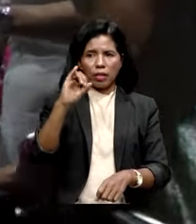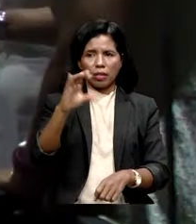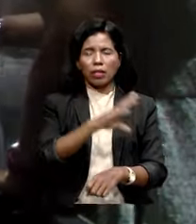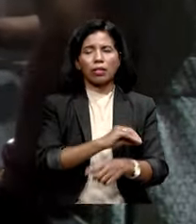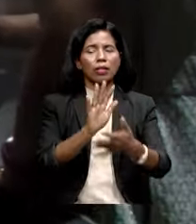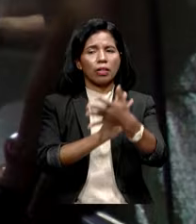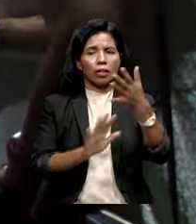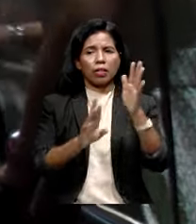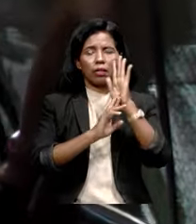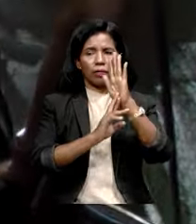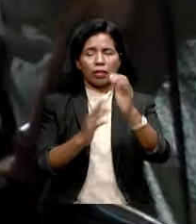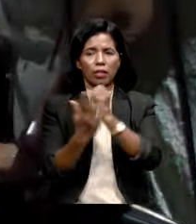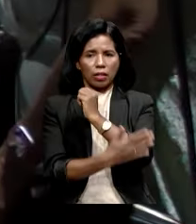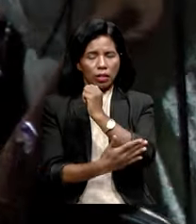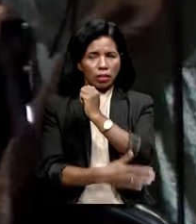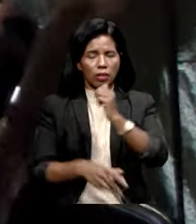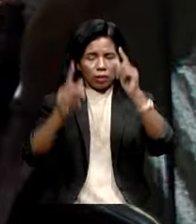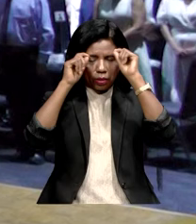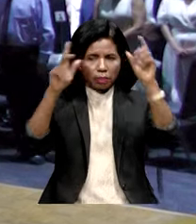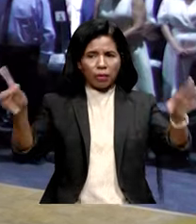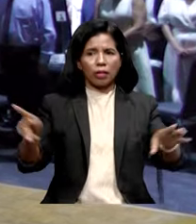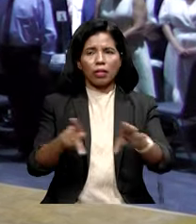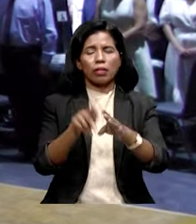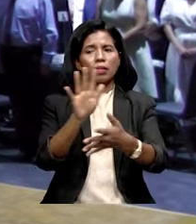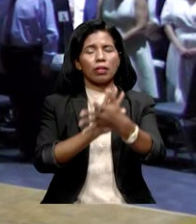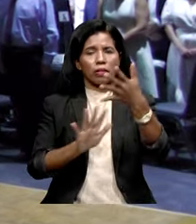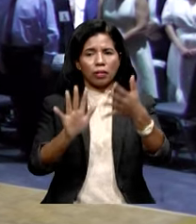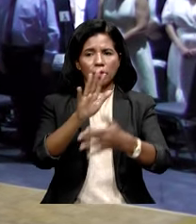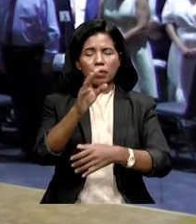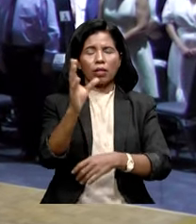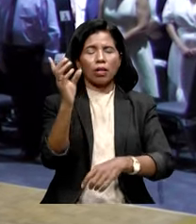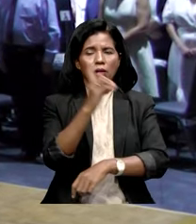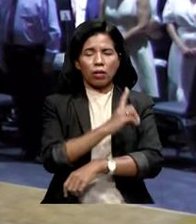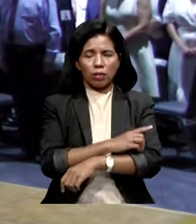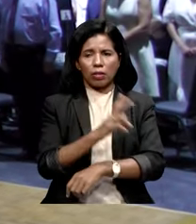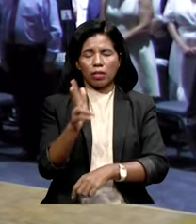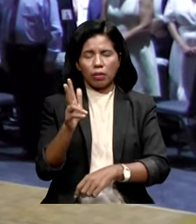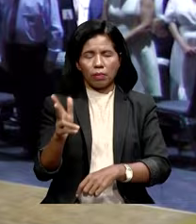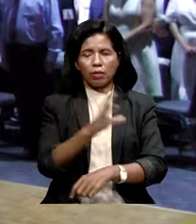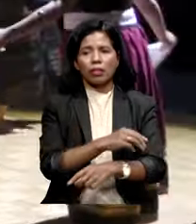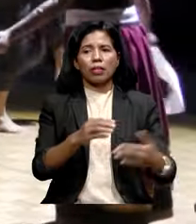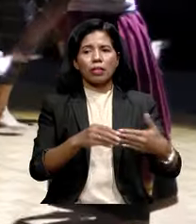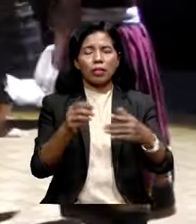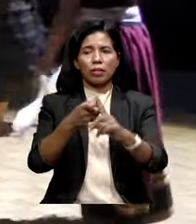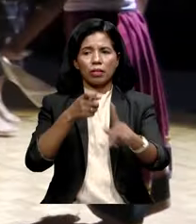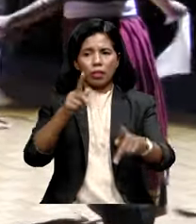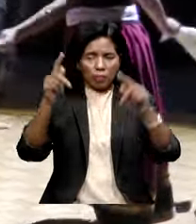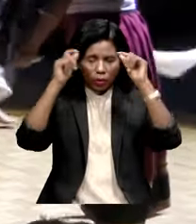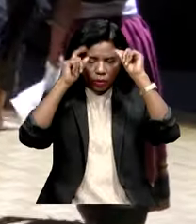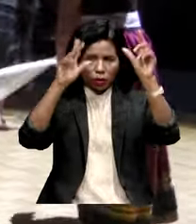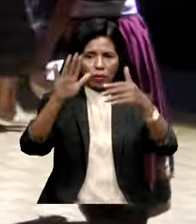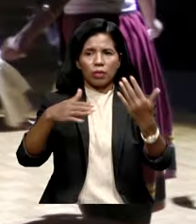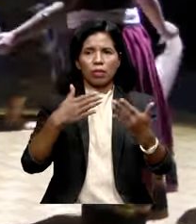Albodilei, representa a nação Timor-Leste, onde participa em celebração aniversário de uma consulta popular, nebe organiza Lhusi comunidade timoruansira,